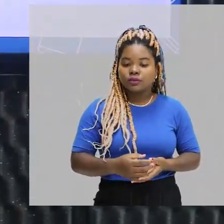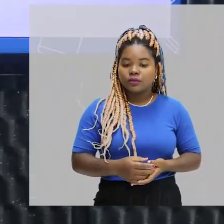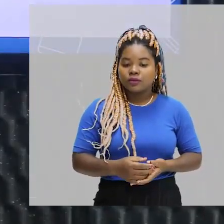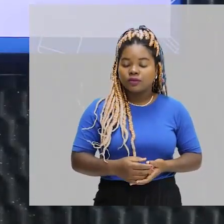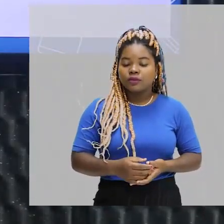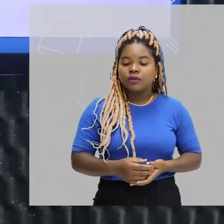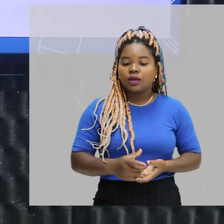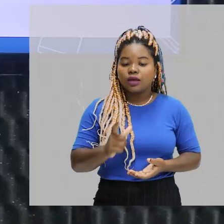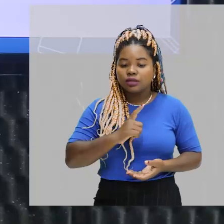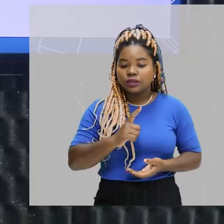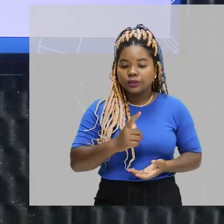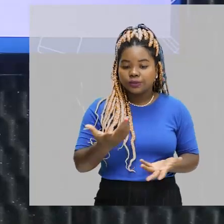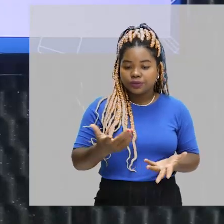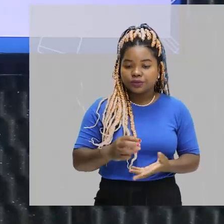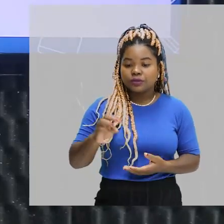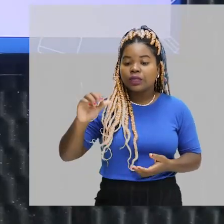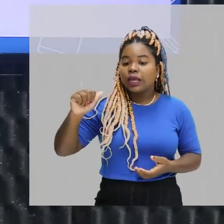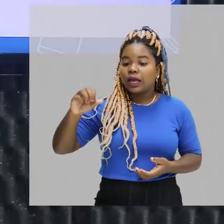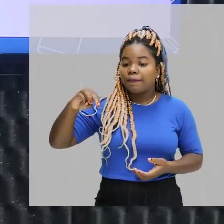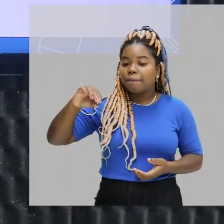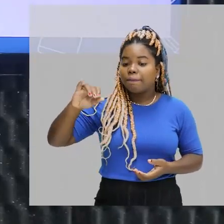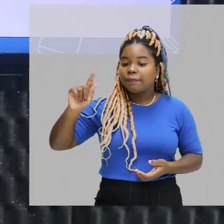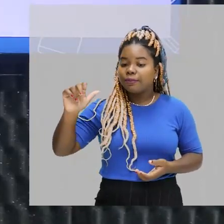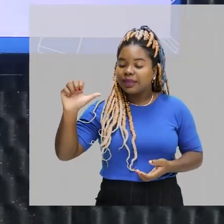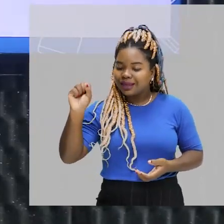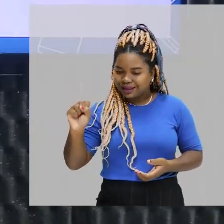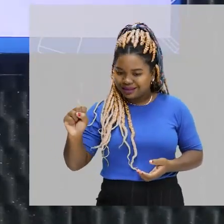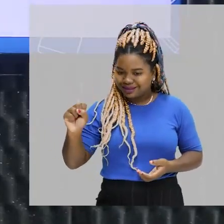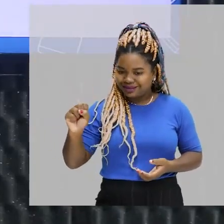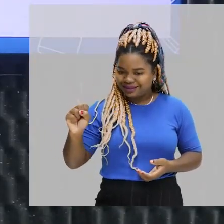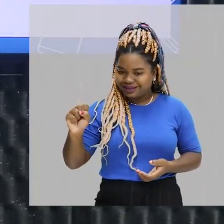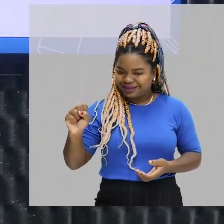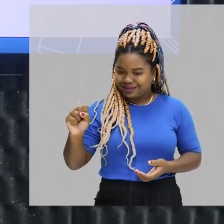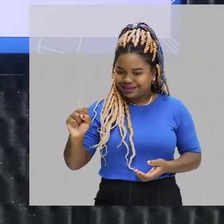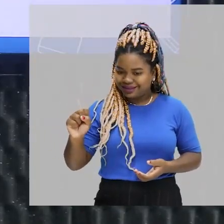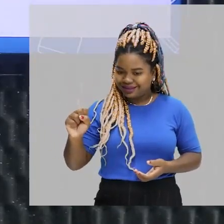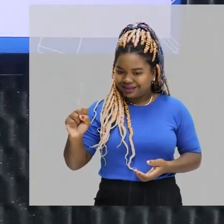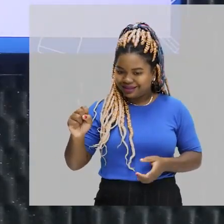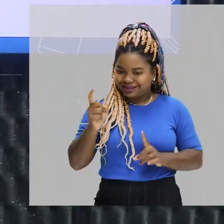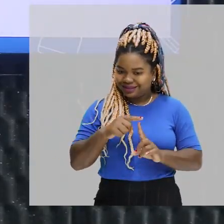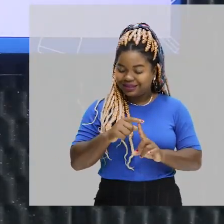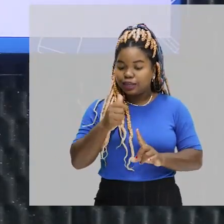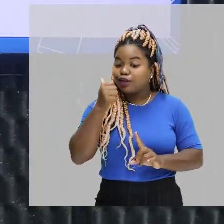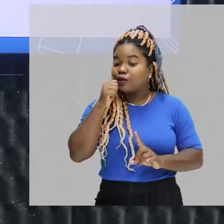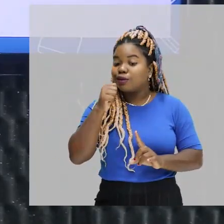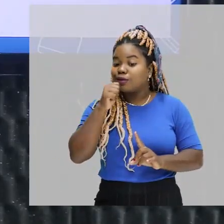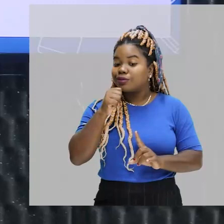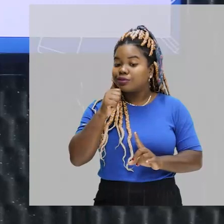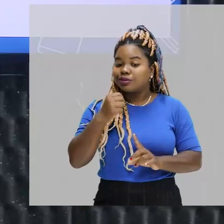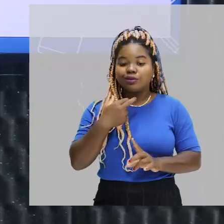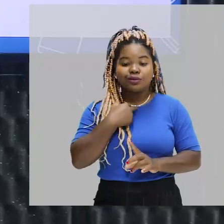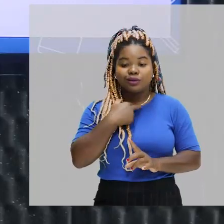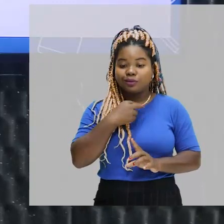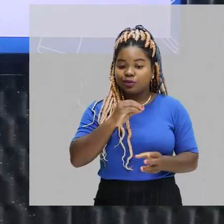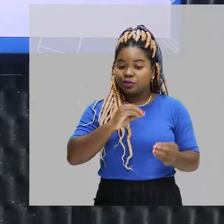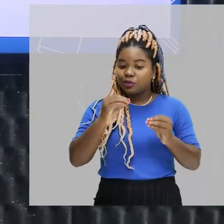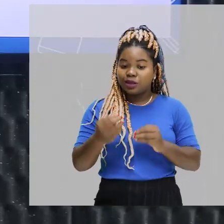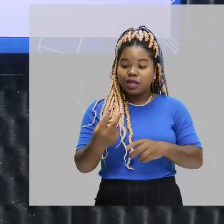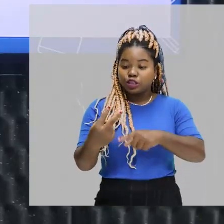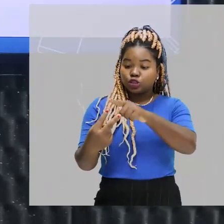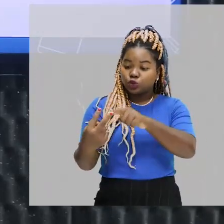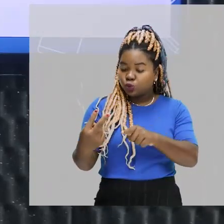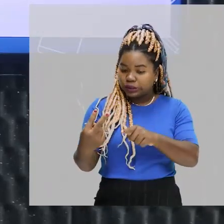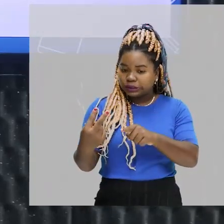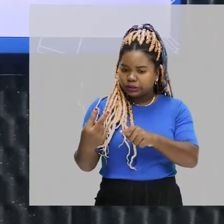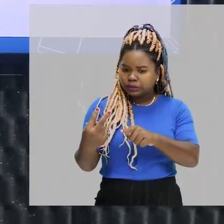julho. Olha só, amigas, gênero feminino, então não posso botar 2 aqui, tá bom? E